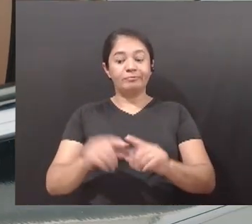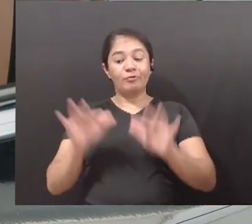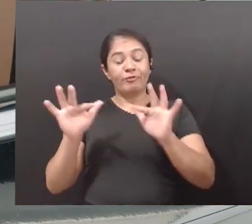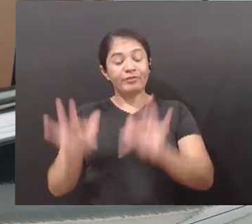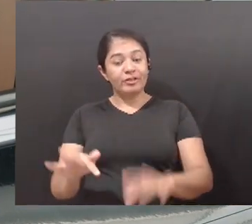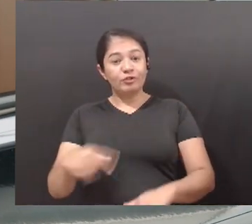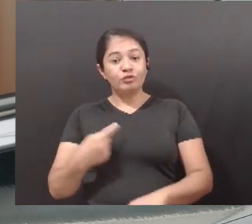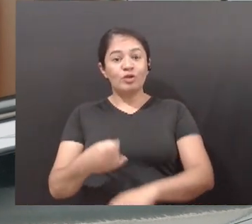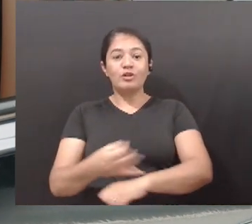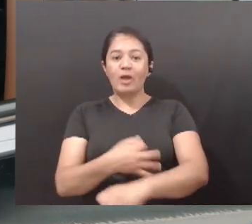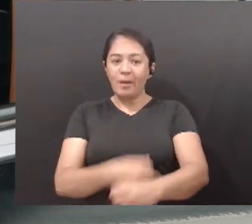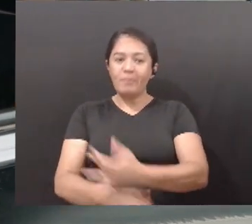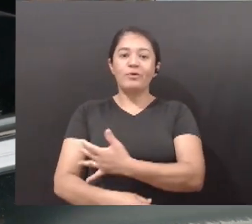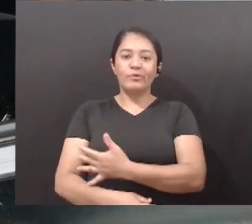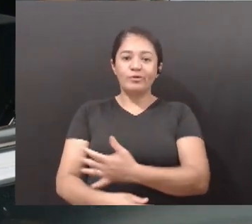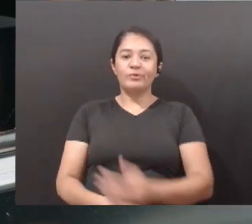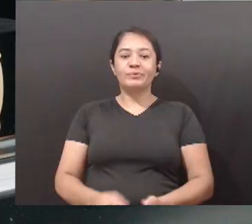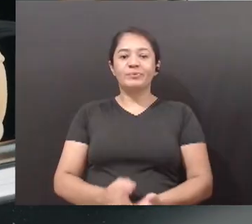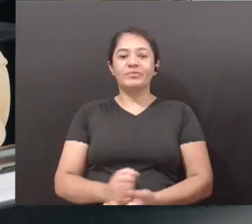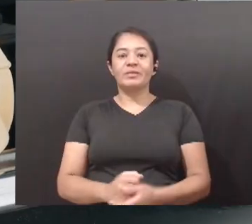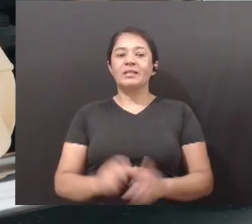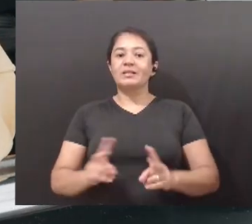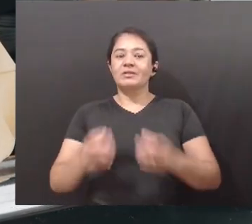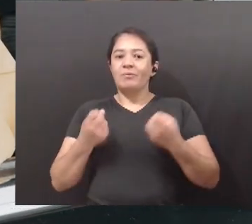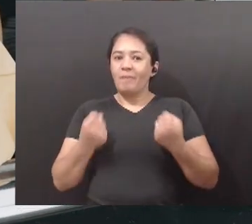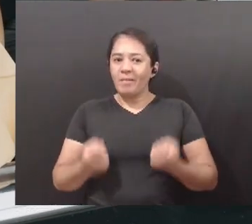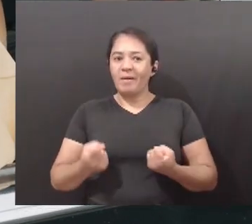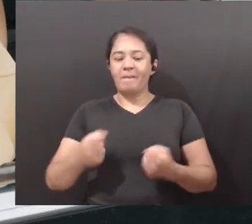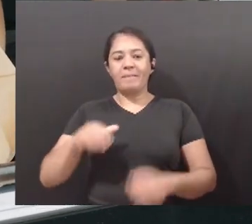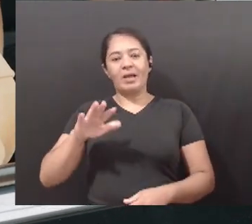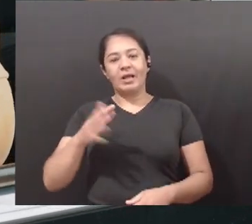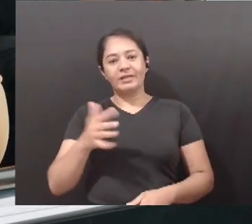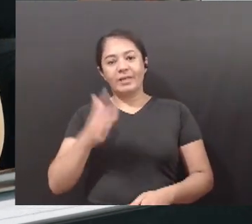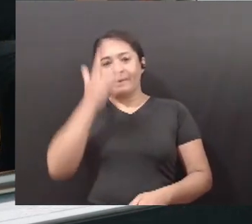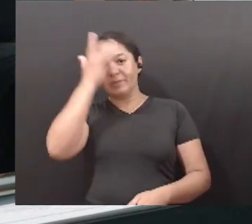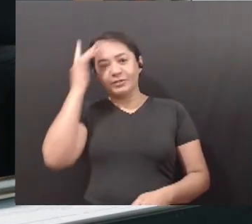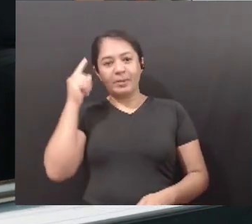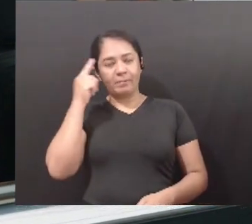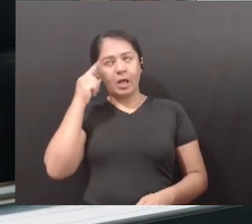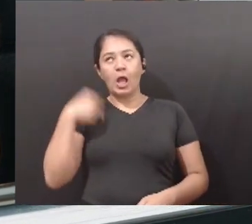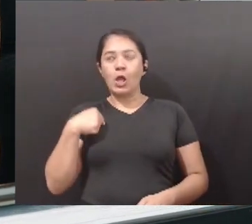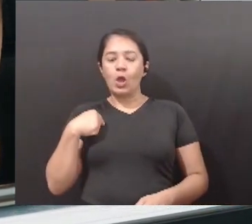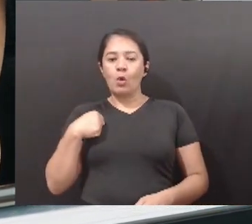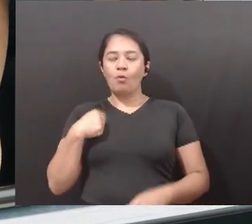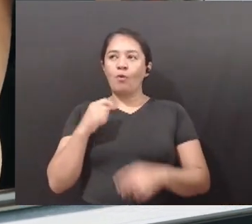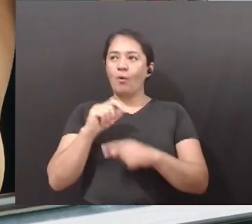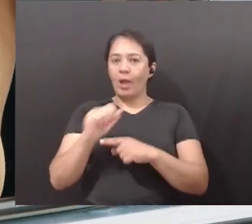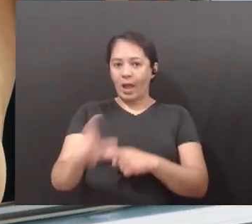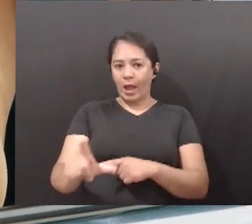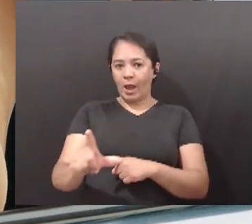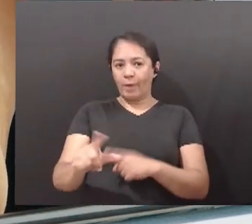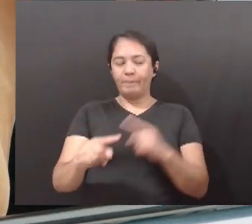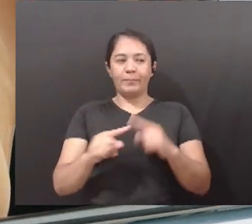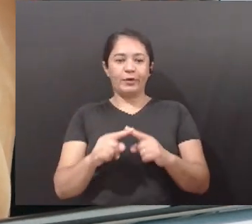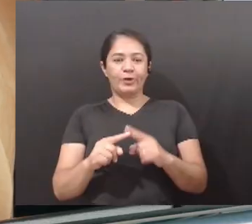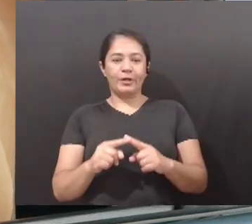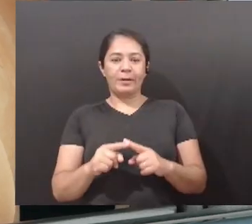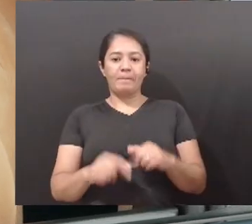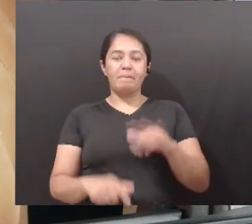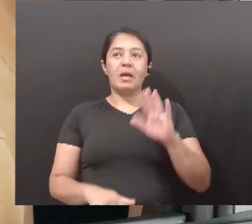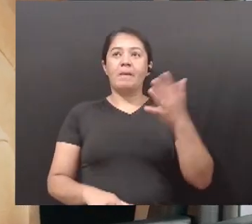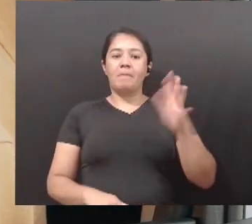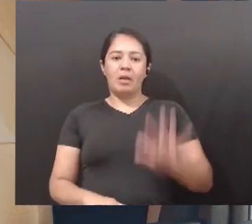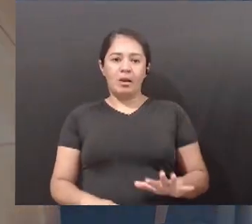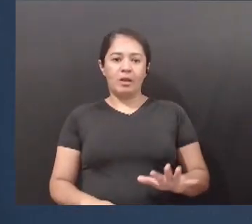que sempre vai pesar mais, né? Então, às vezes, a pessoa pensa, então eu vou pelo aluguel porque vai ser mais barato de fato. Só que